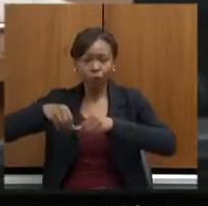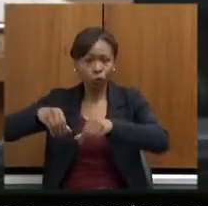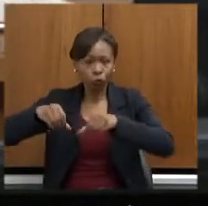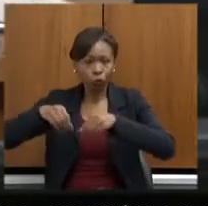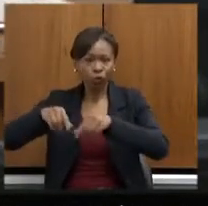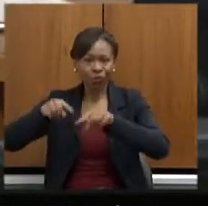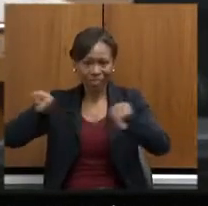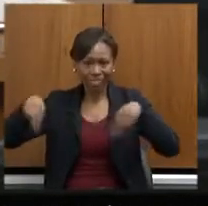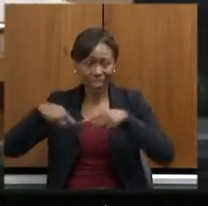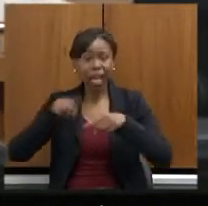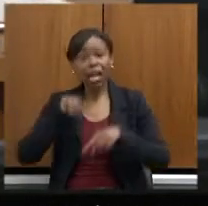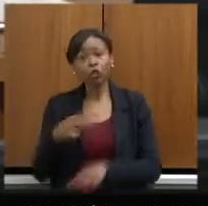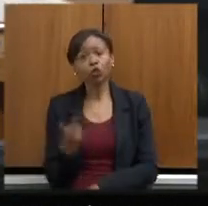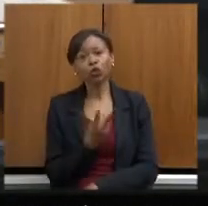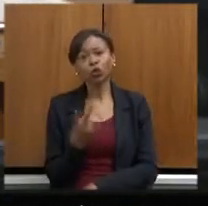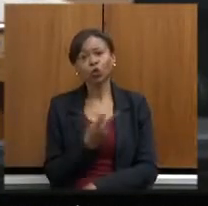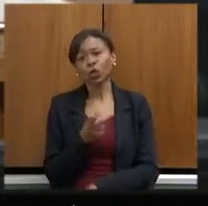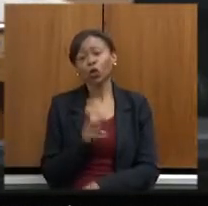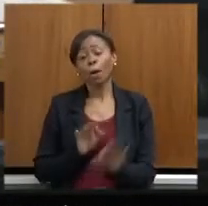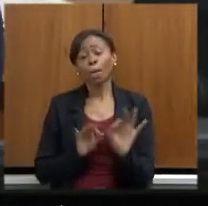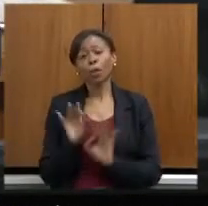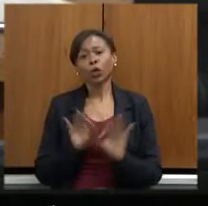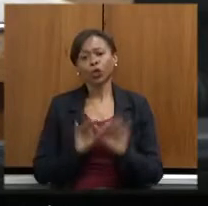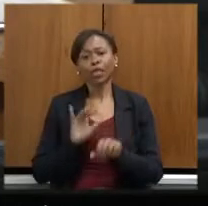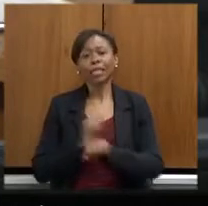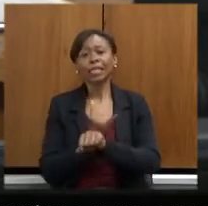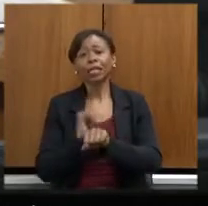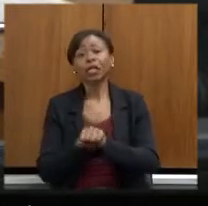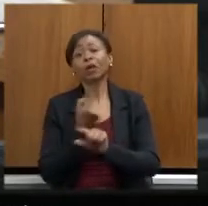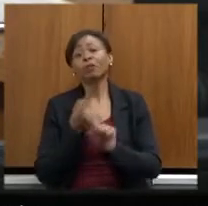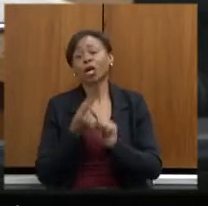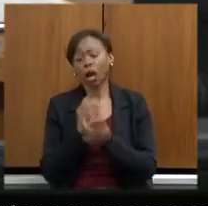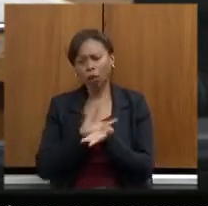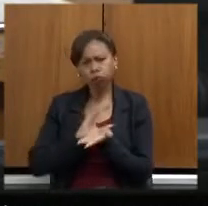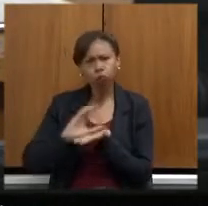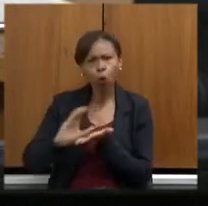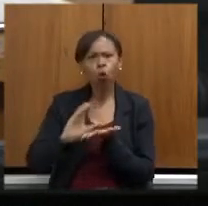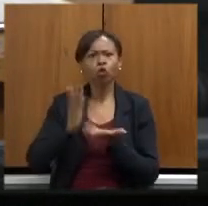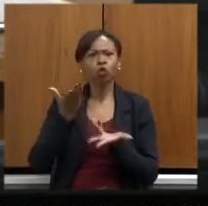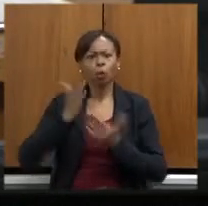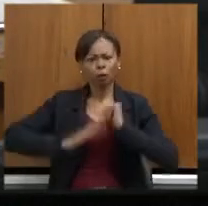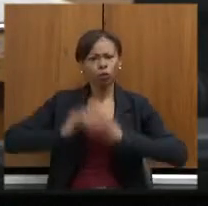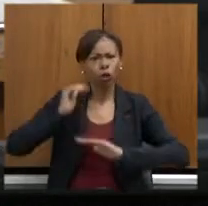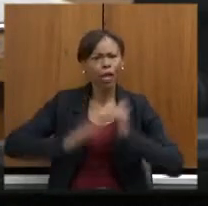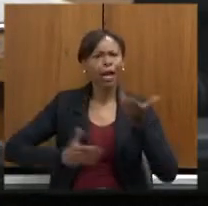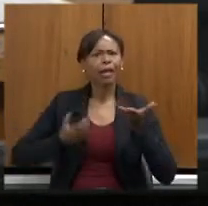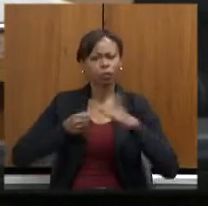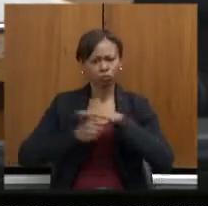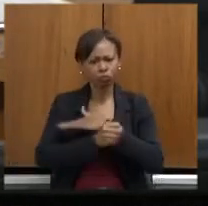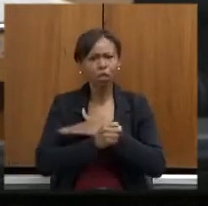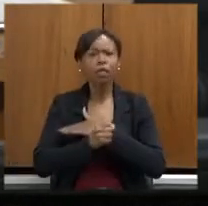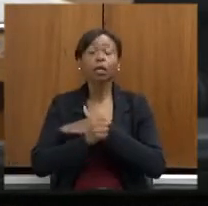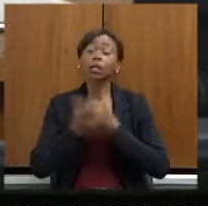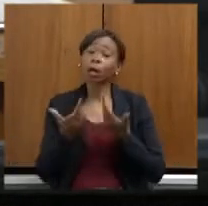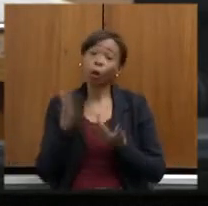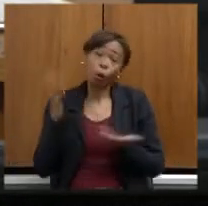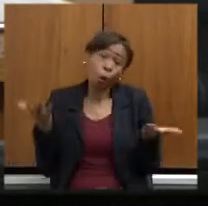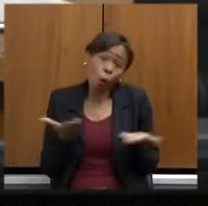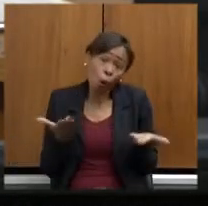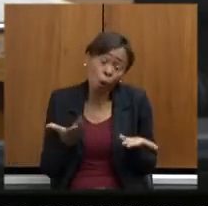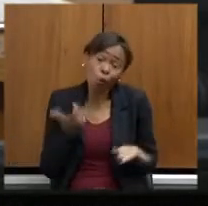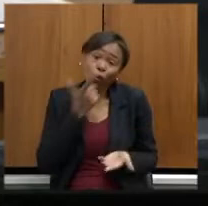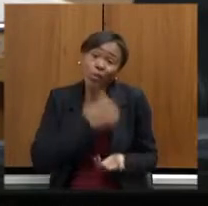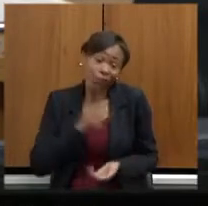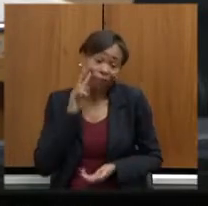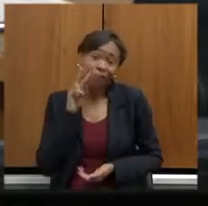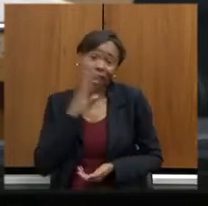estratégico com recursos colocados nesse projeto profissionais colocados nesse projeto e o resultado tá aí nós conseguimos retirar